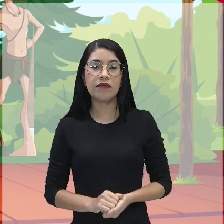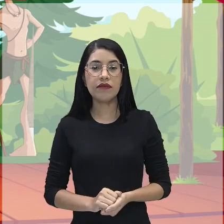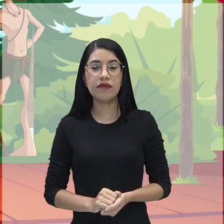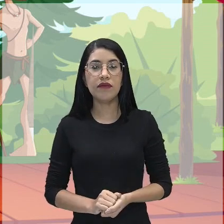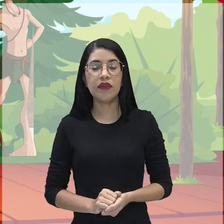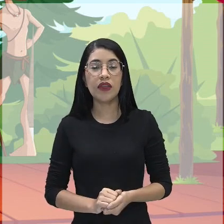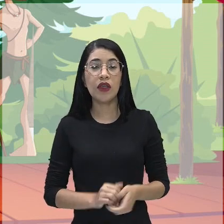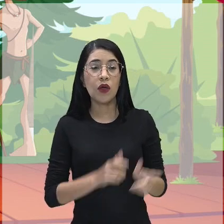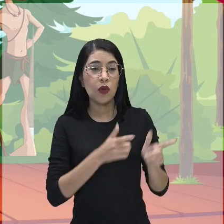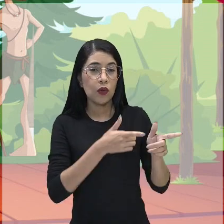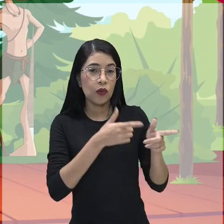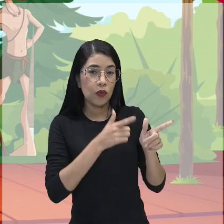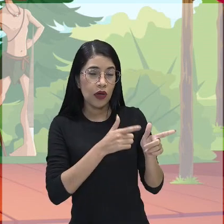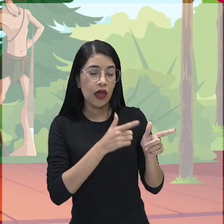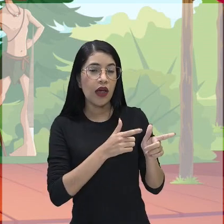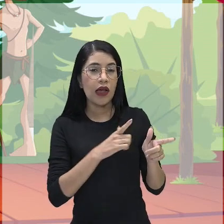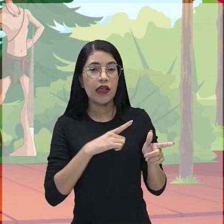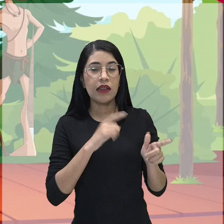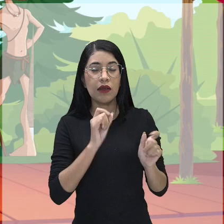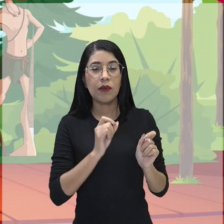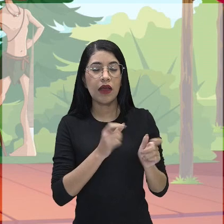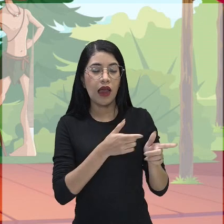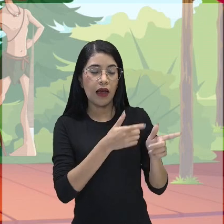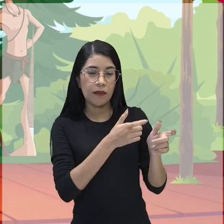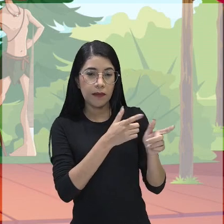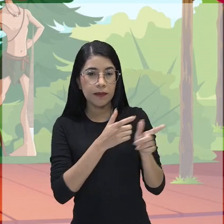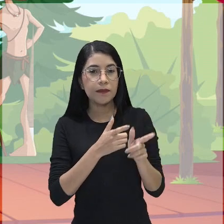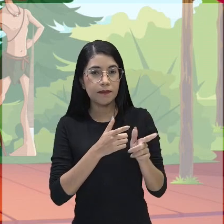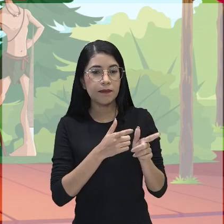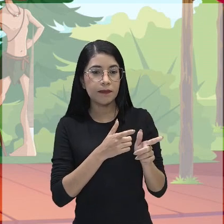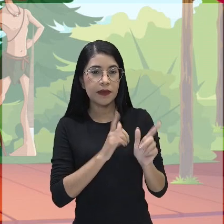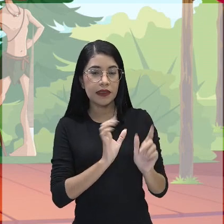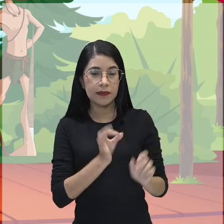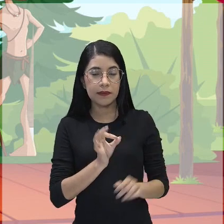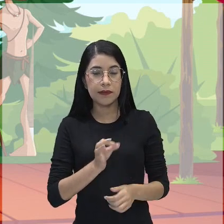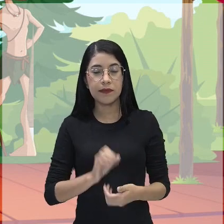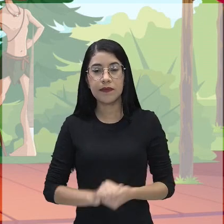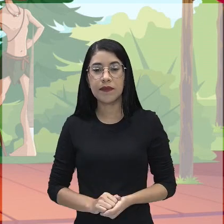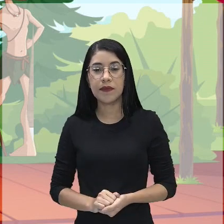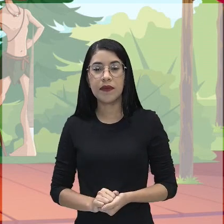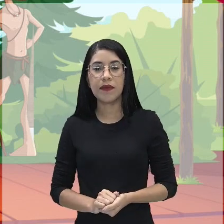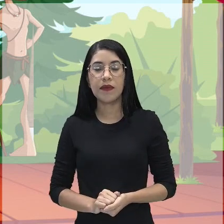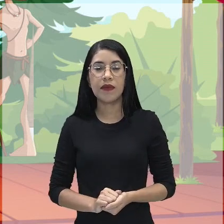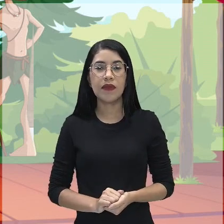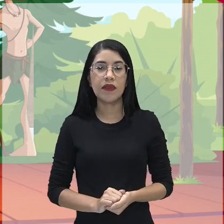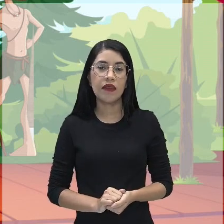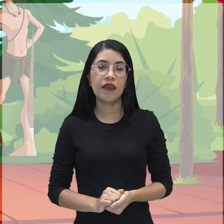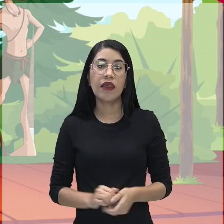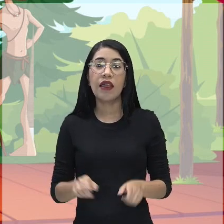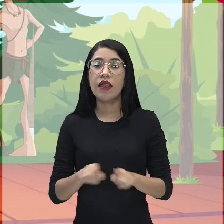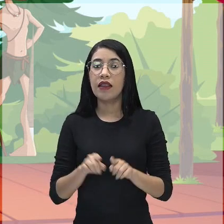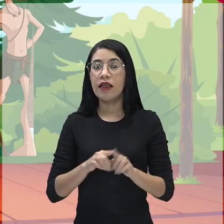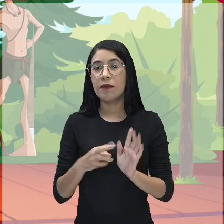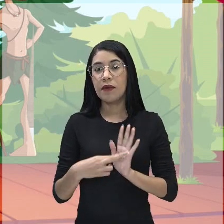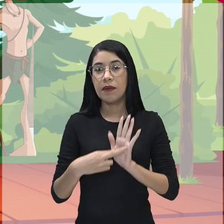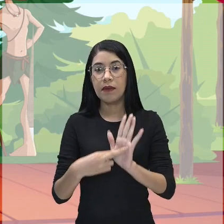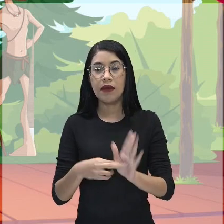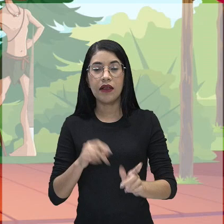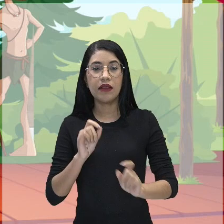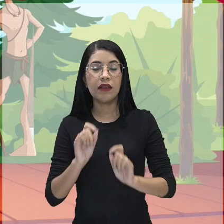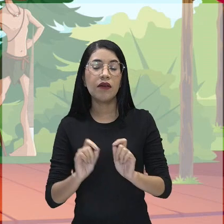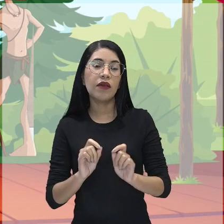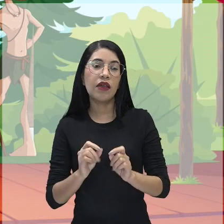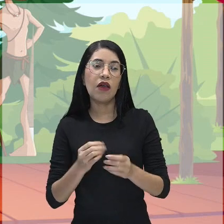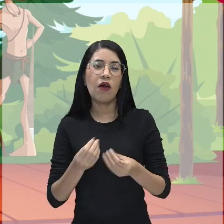Do Caçador. Seria a arma, não é verdade? A arma dele representa, vai